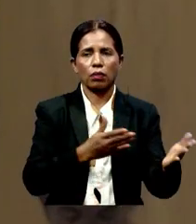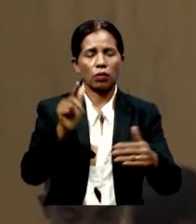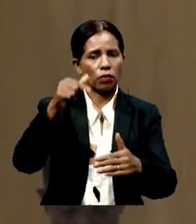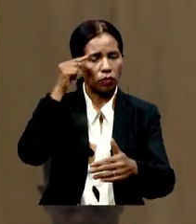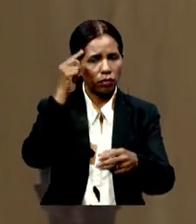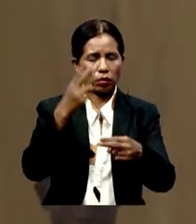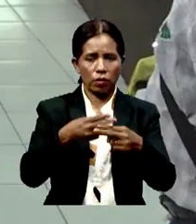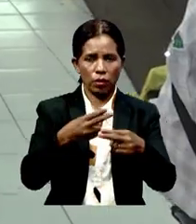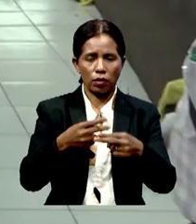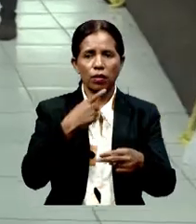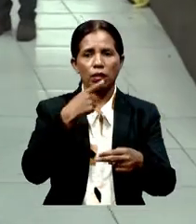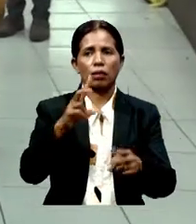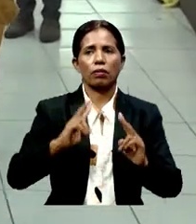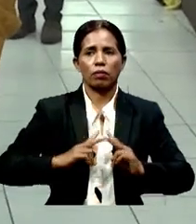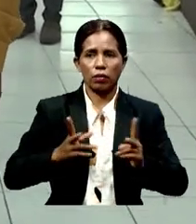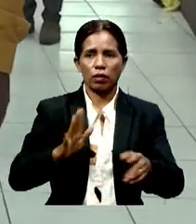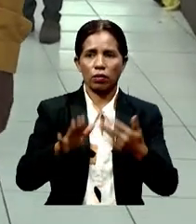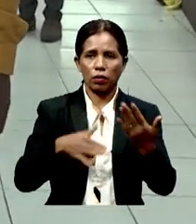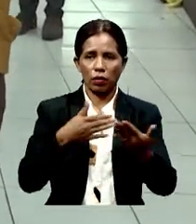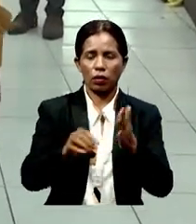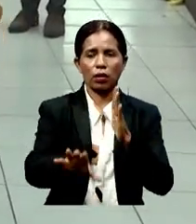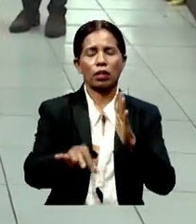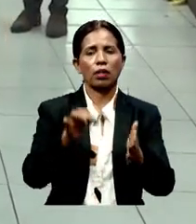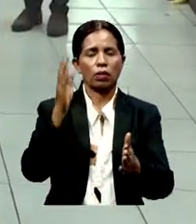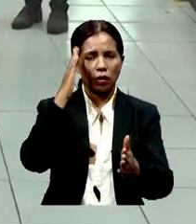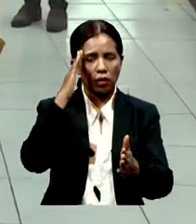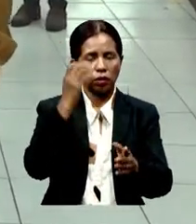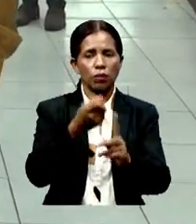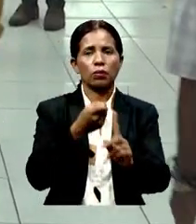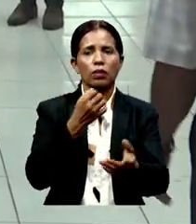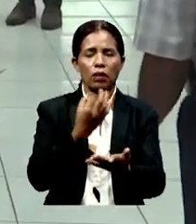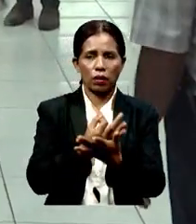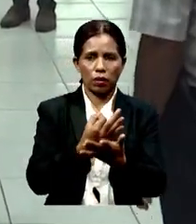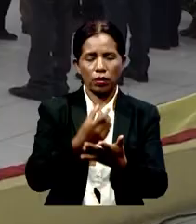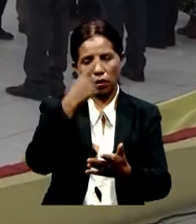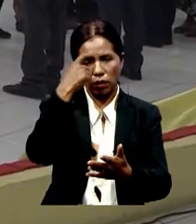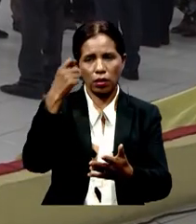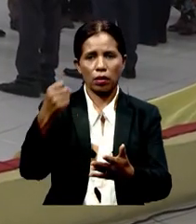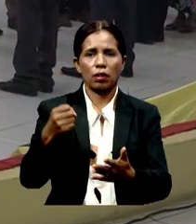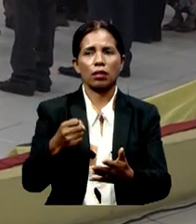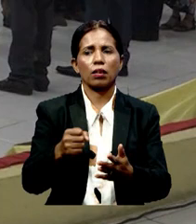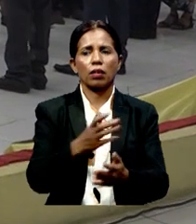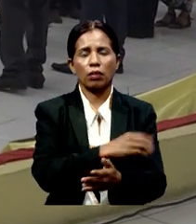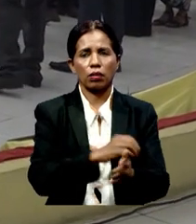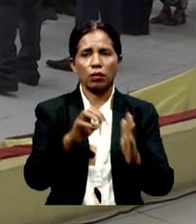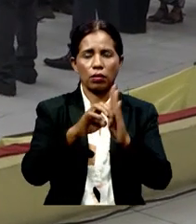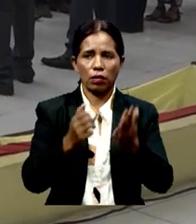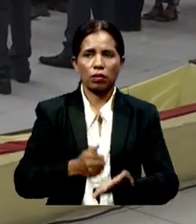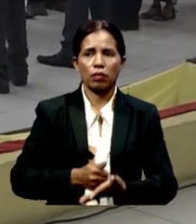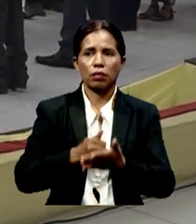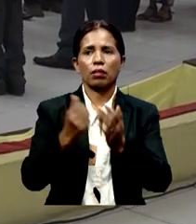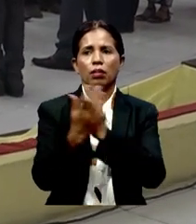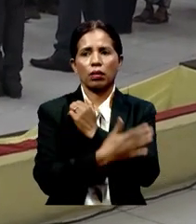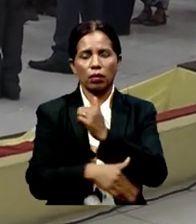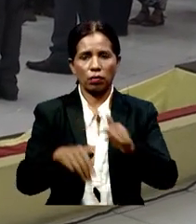ne naran, felicita veterano no veterana ne behe tangona reconhecimento si estado, tamba haloona sacrifício ho di luta atu liberta rai no